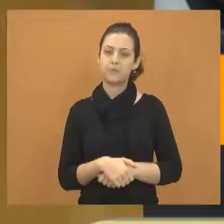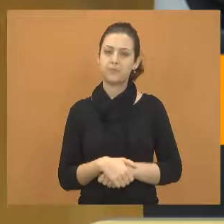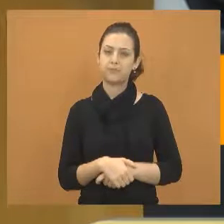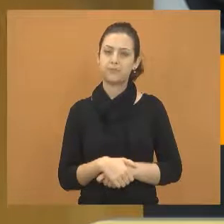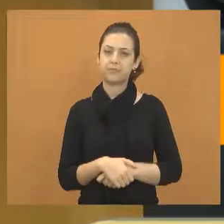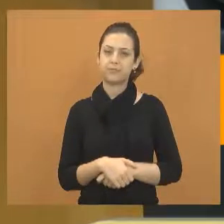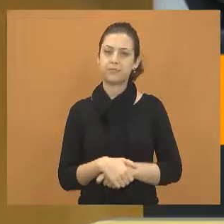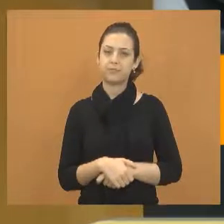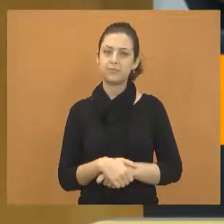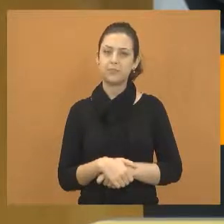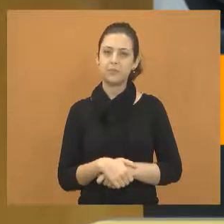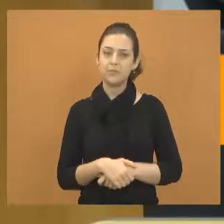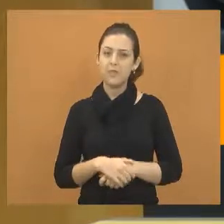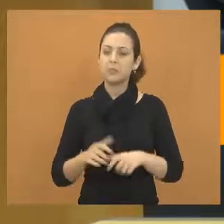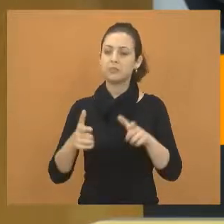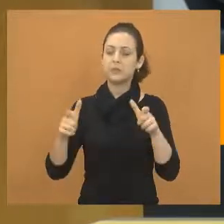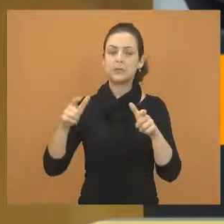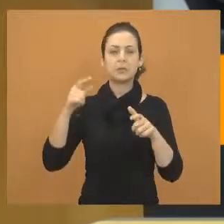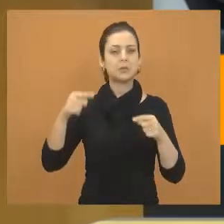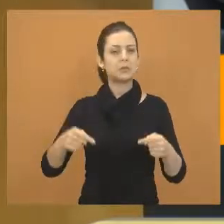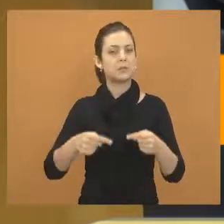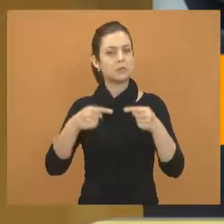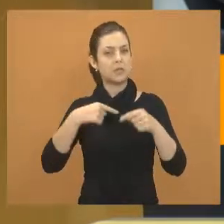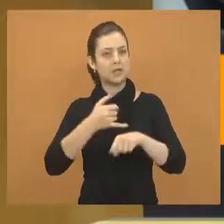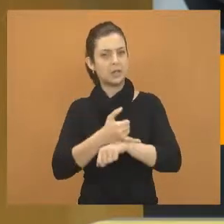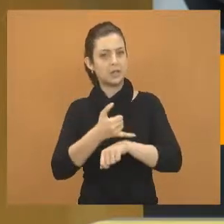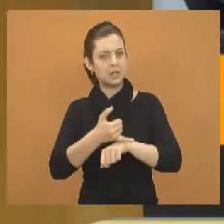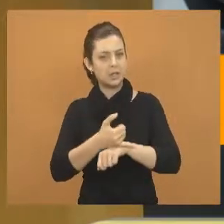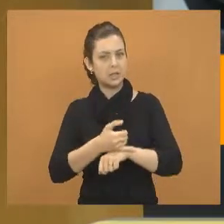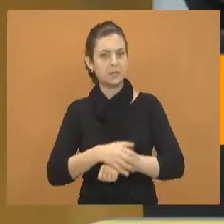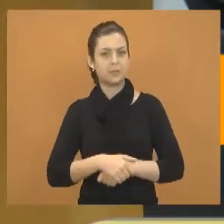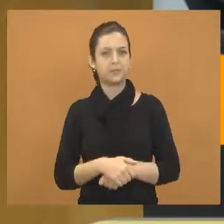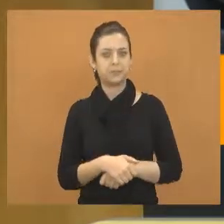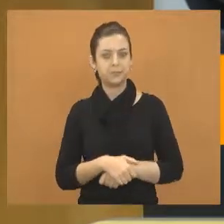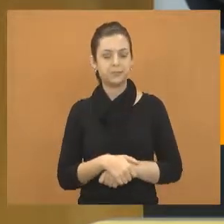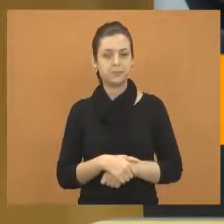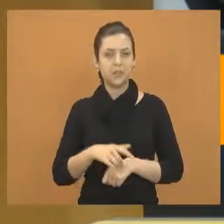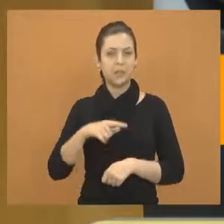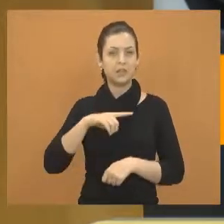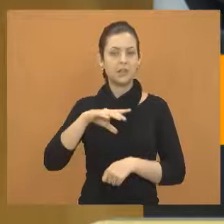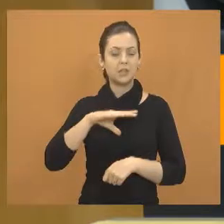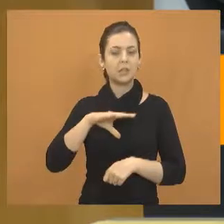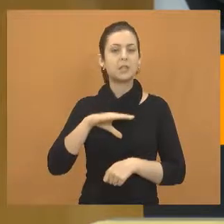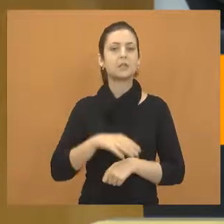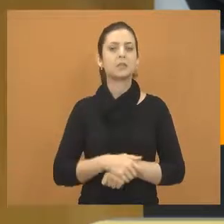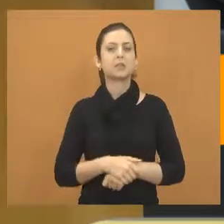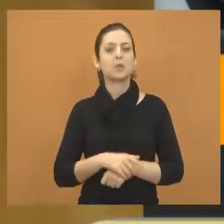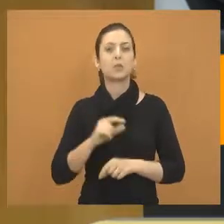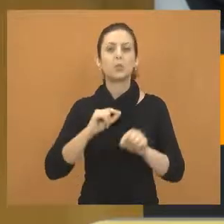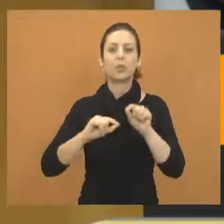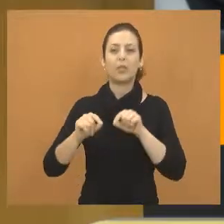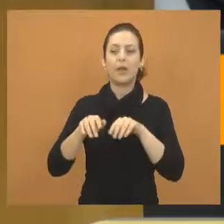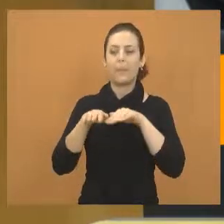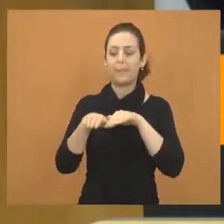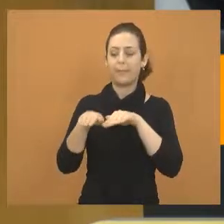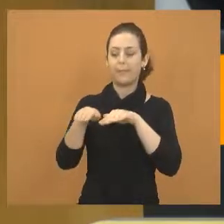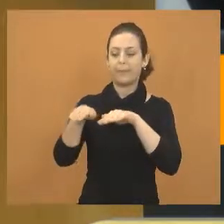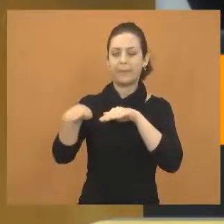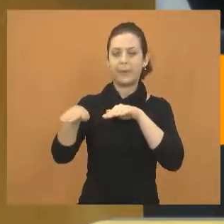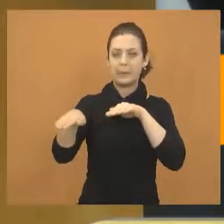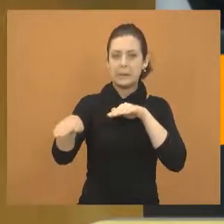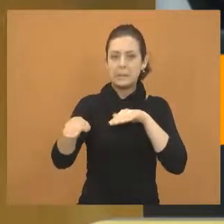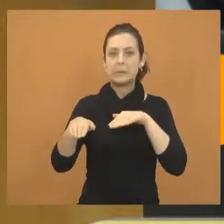E eu acho que um dos maiores desafios dessa gestão aqui na nossa cidade vai ser o trânsito